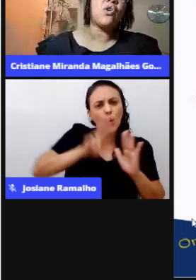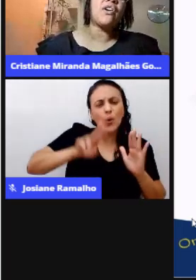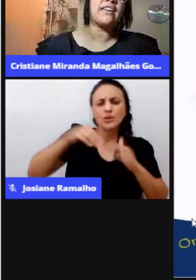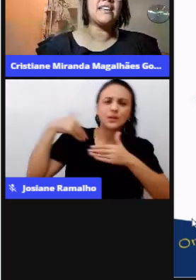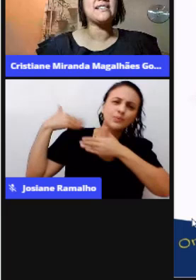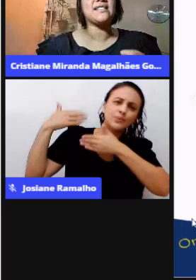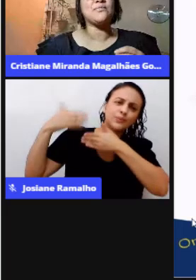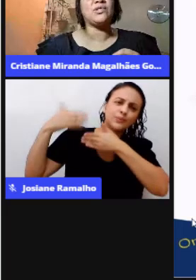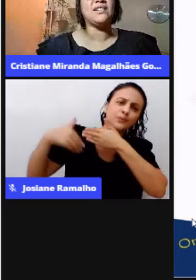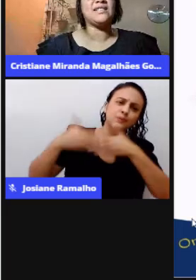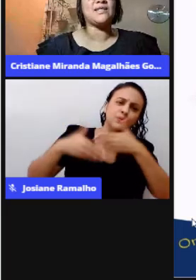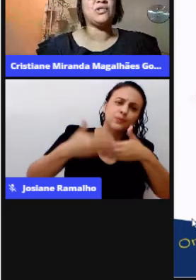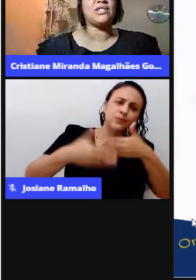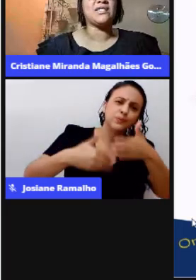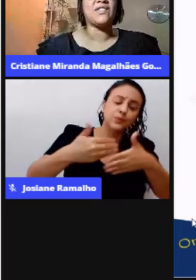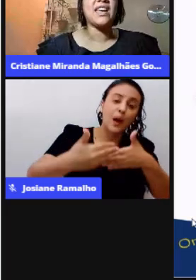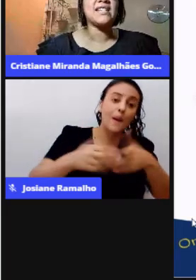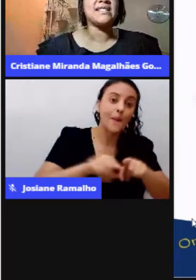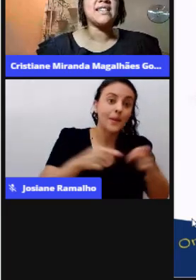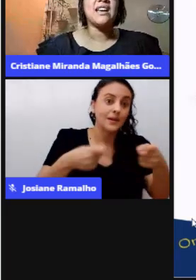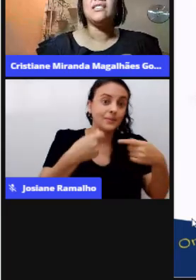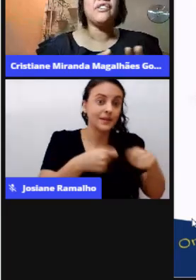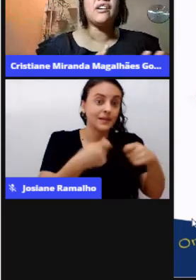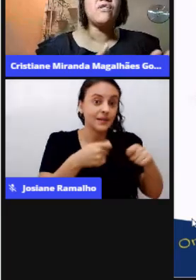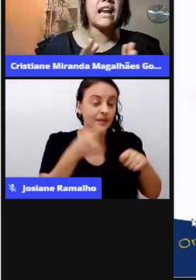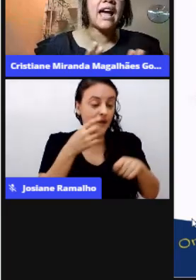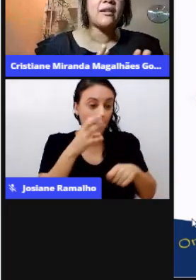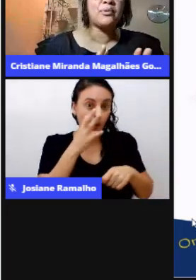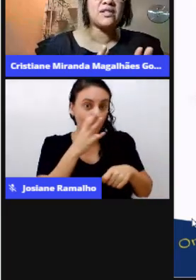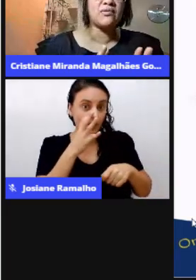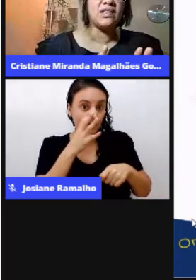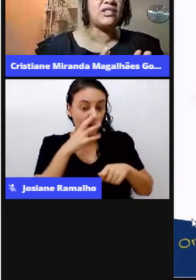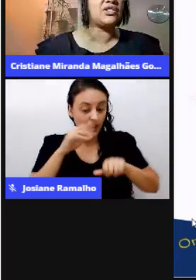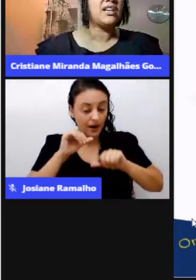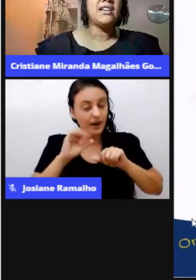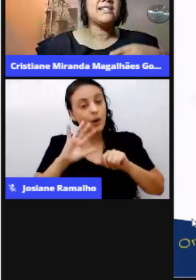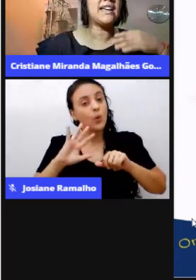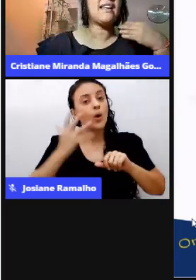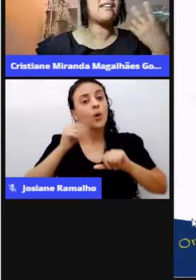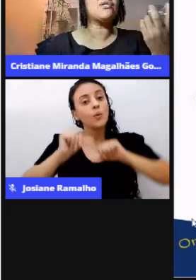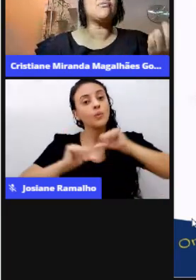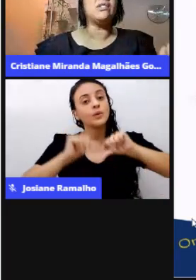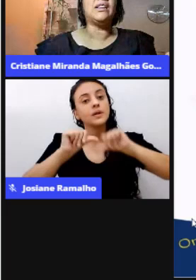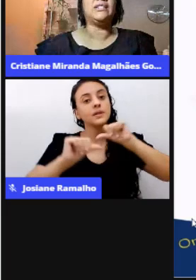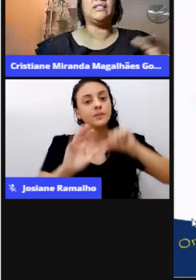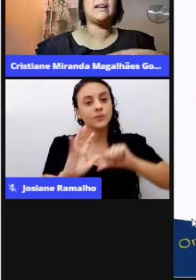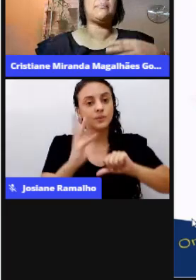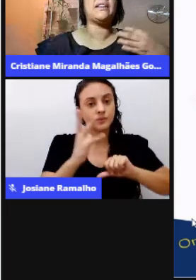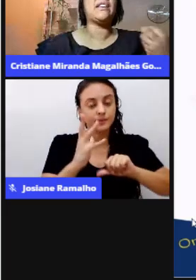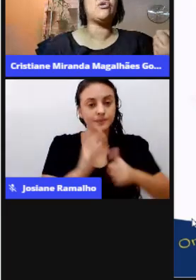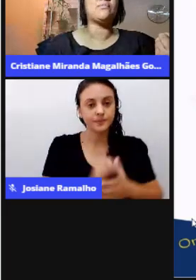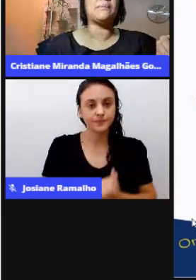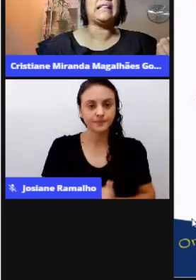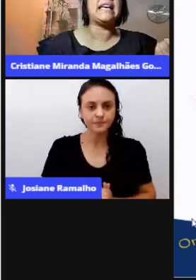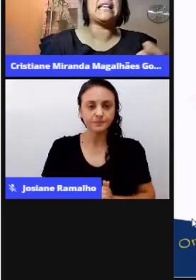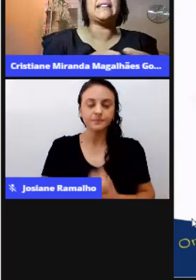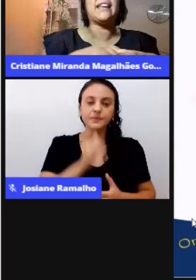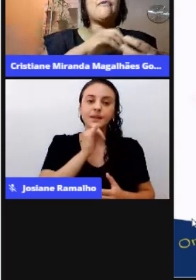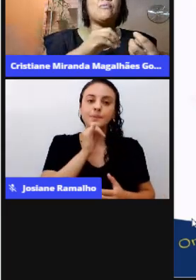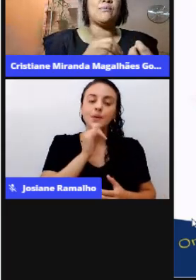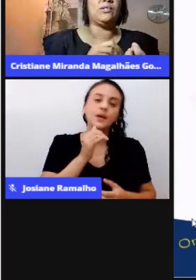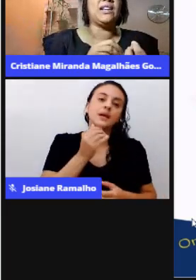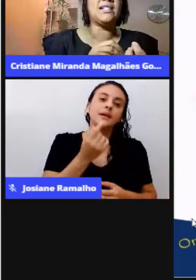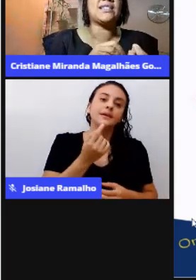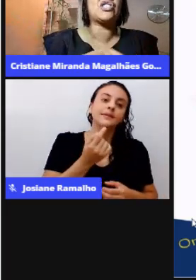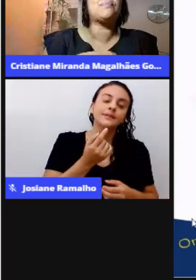que ocorrem. E essas mudanças, muitas vezes, não ficam claras para o estudante. Se ele era de um ano, ele aprendeu de uma maneira e